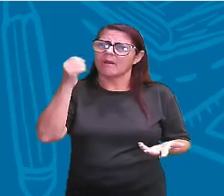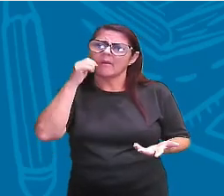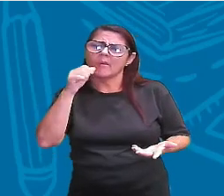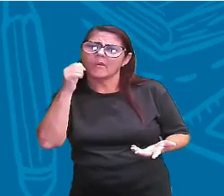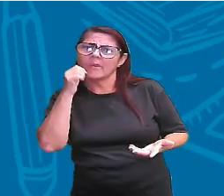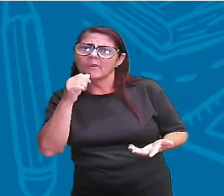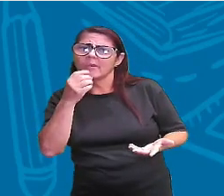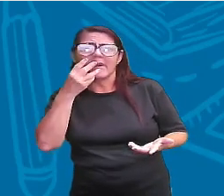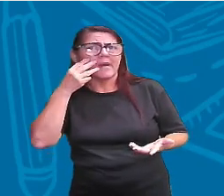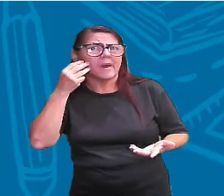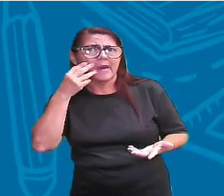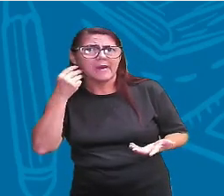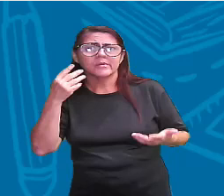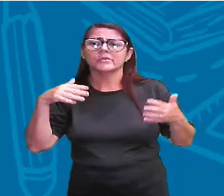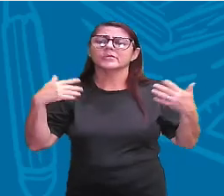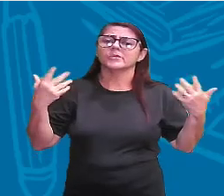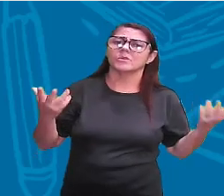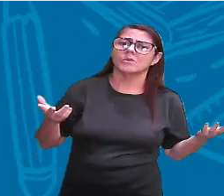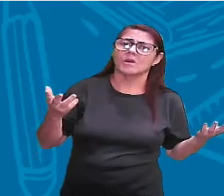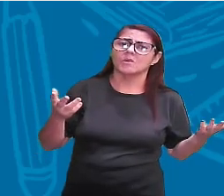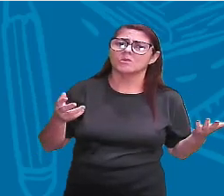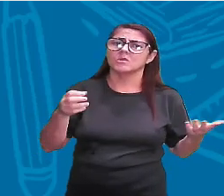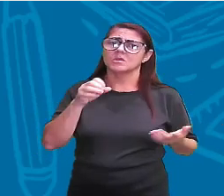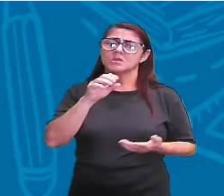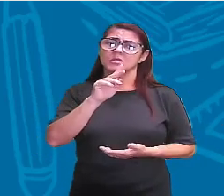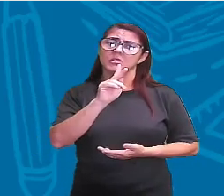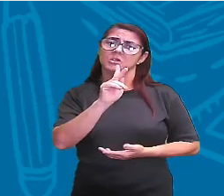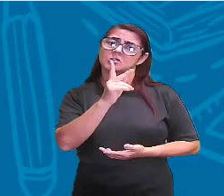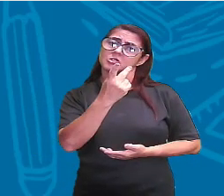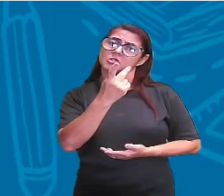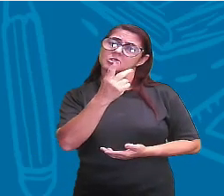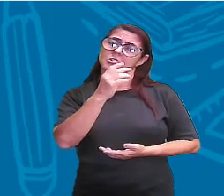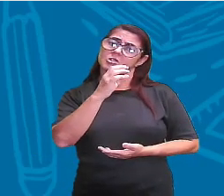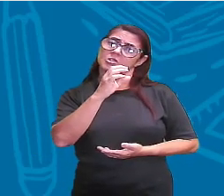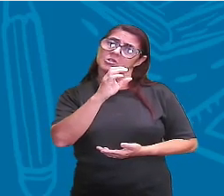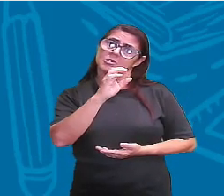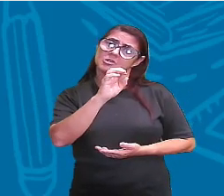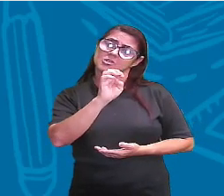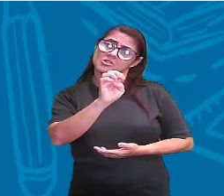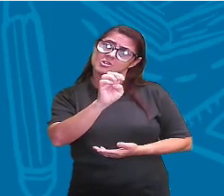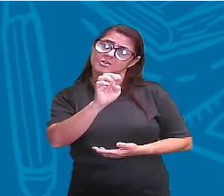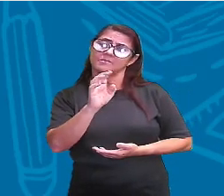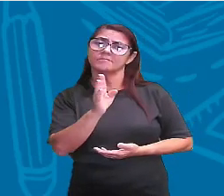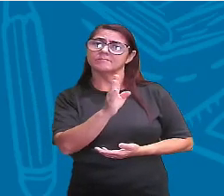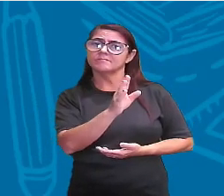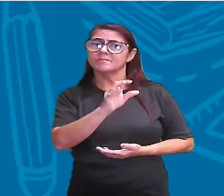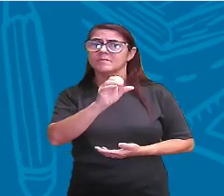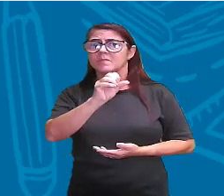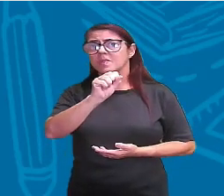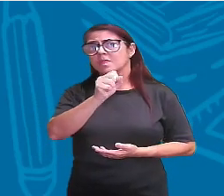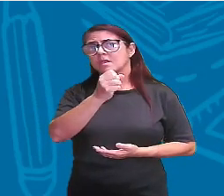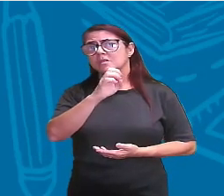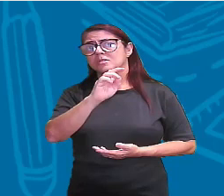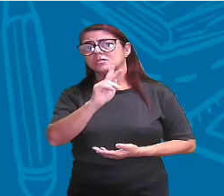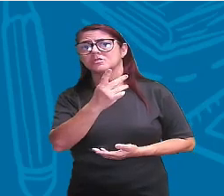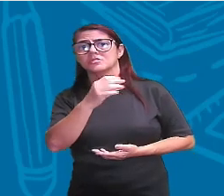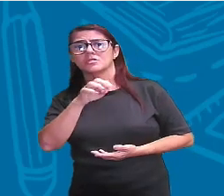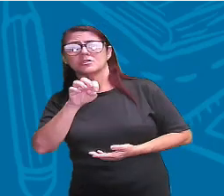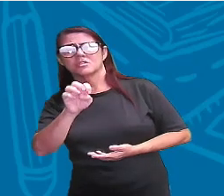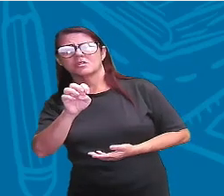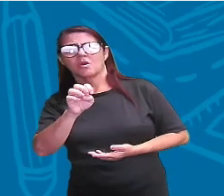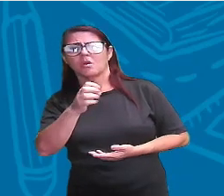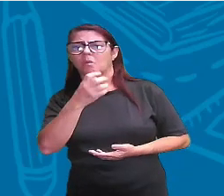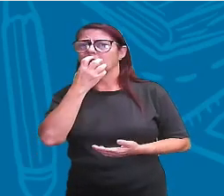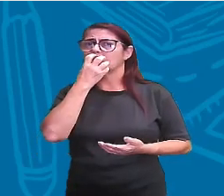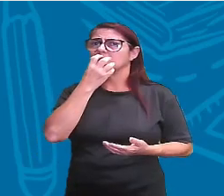se ele tem um nome próprio, eu posso colocar he ou she, para dizer que é ele ou ela. Se não, se for só um animal, um